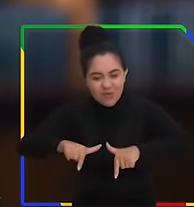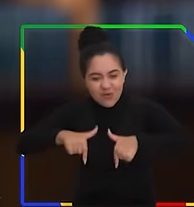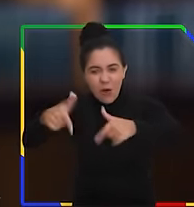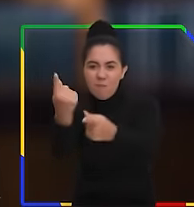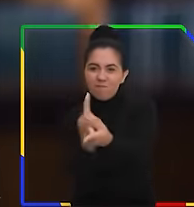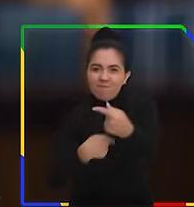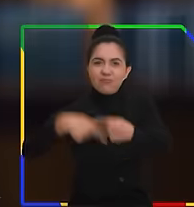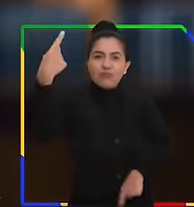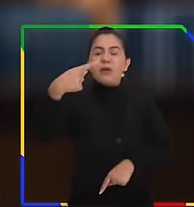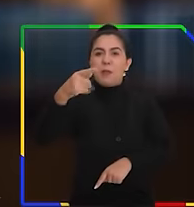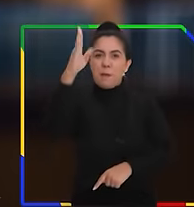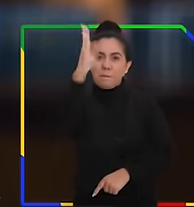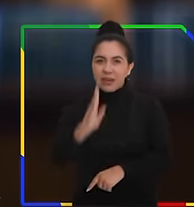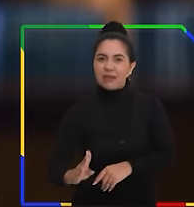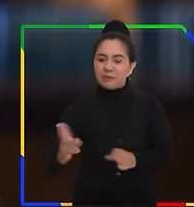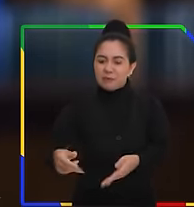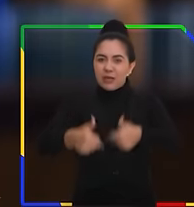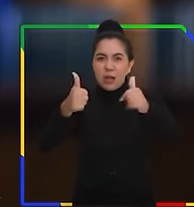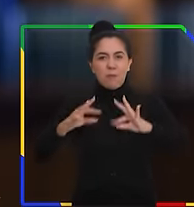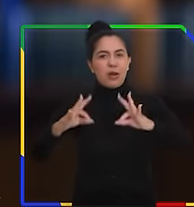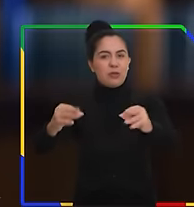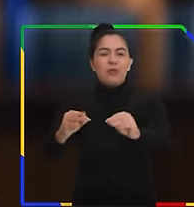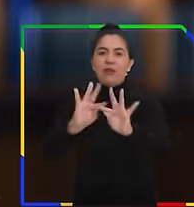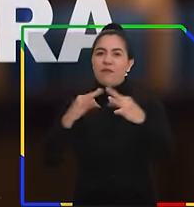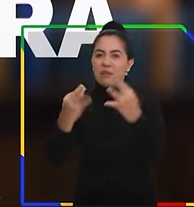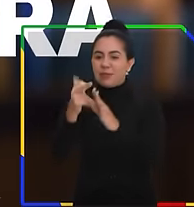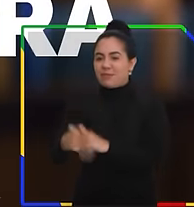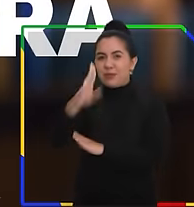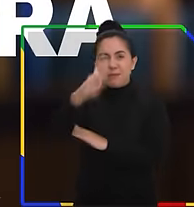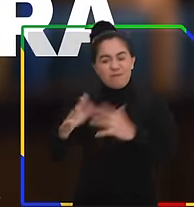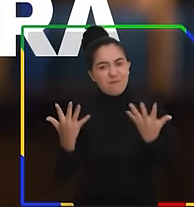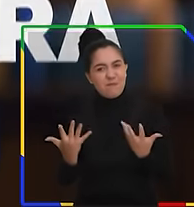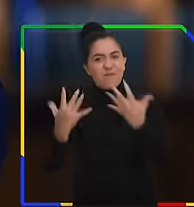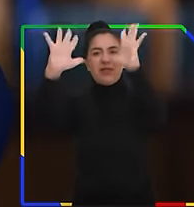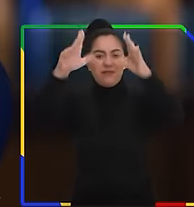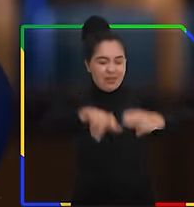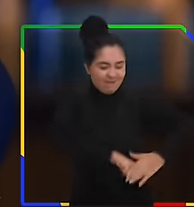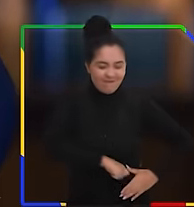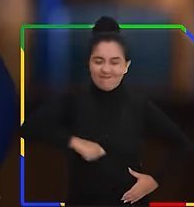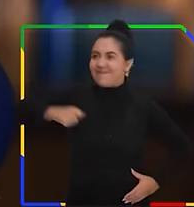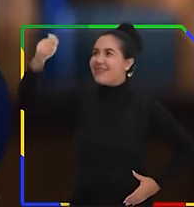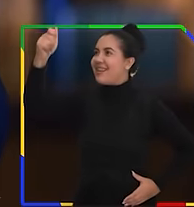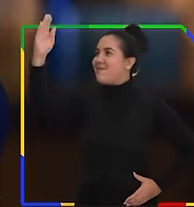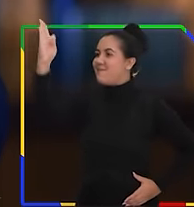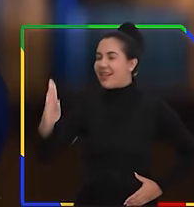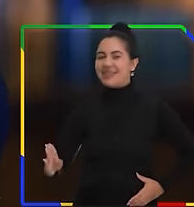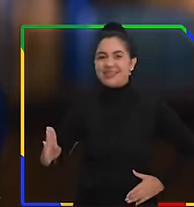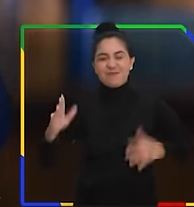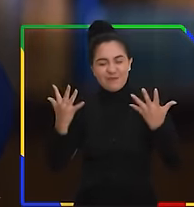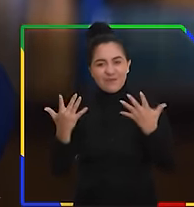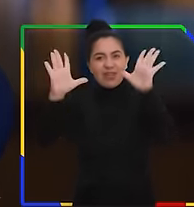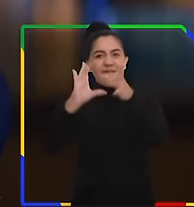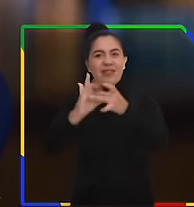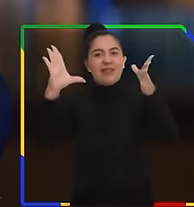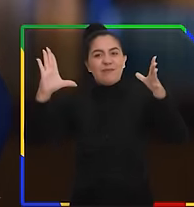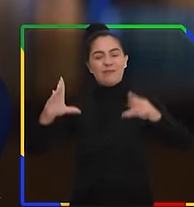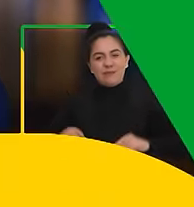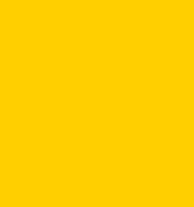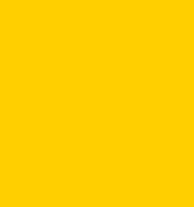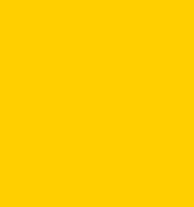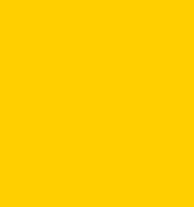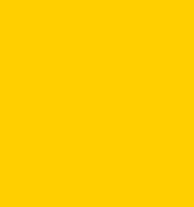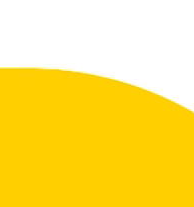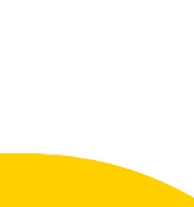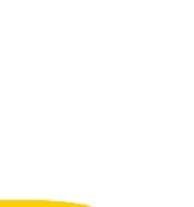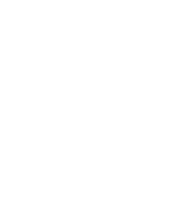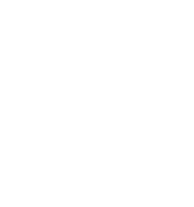uma caminhada para um Brasil melhor para toda a família brasileira. Viva a independência do Brasil, viva a democracia!